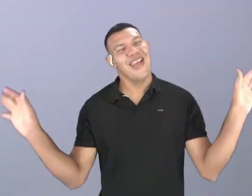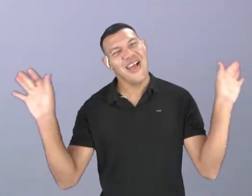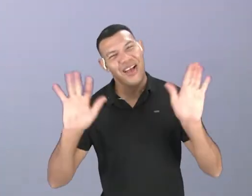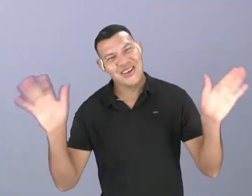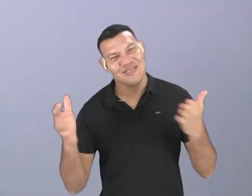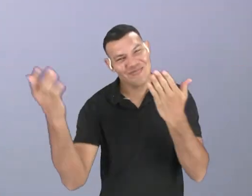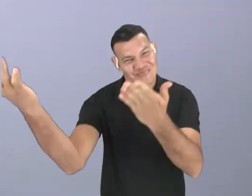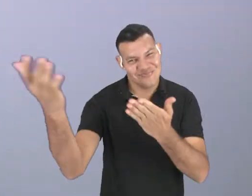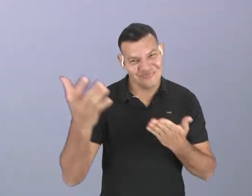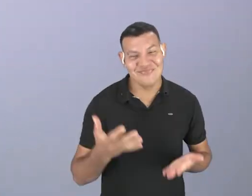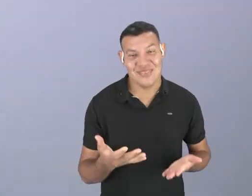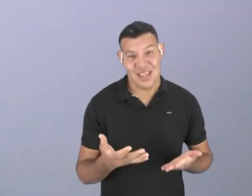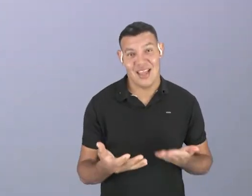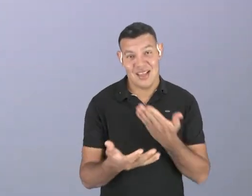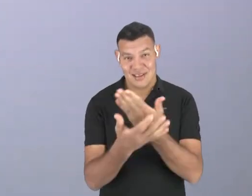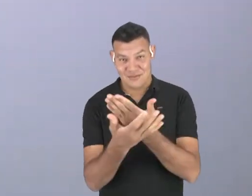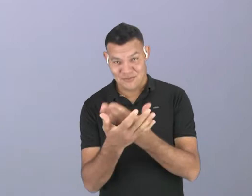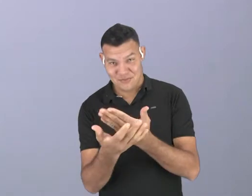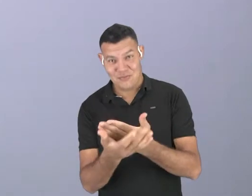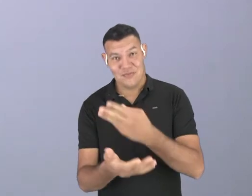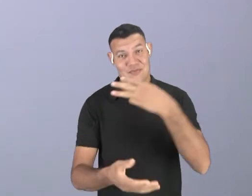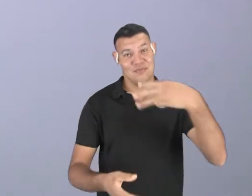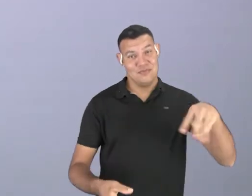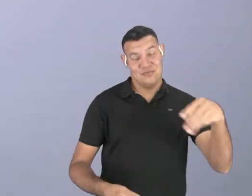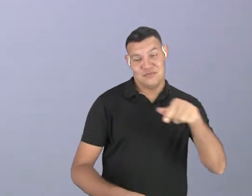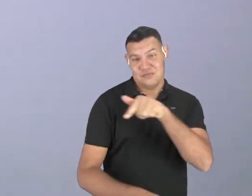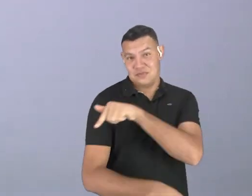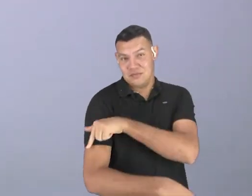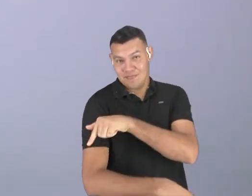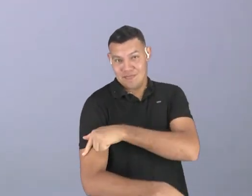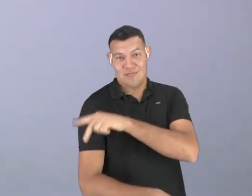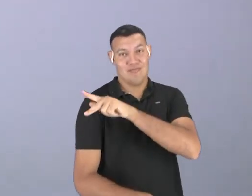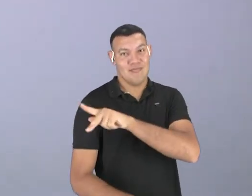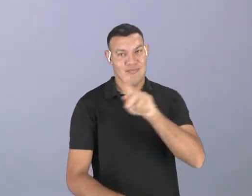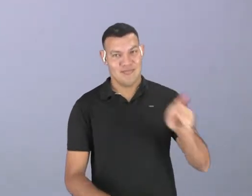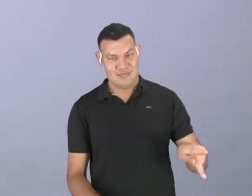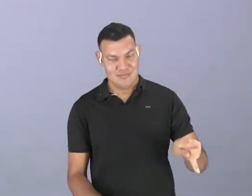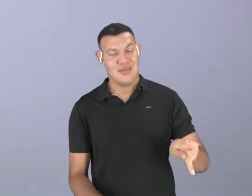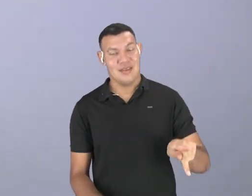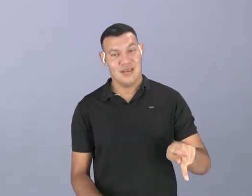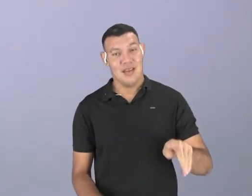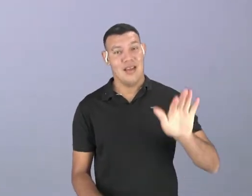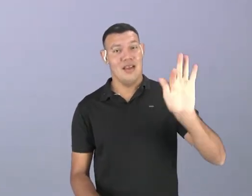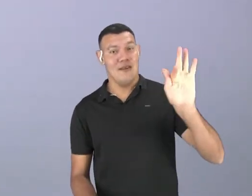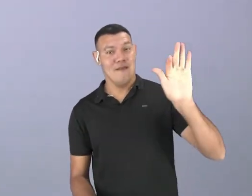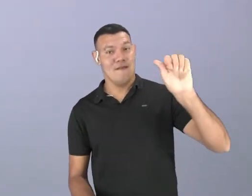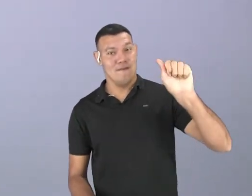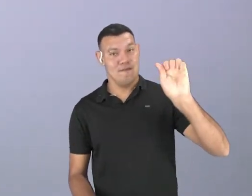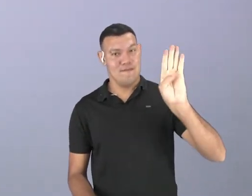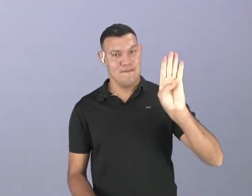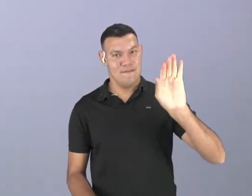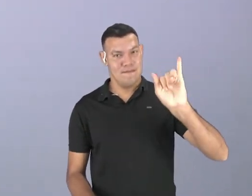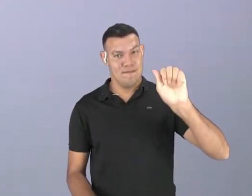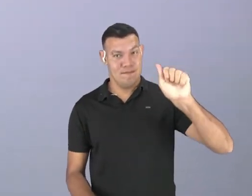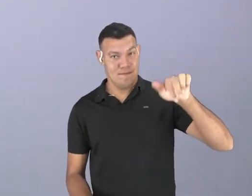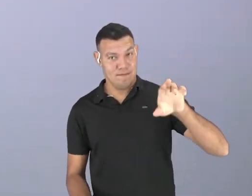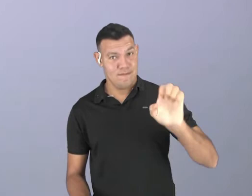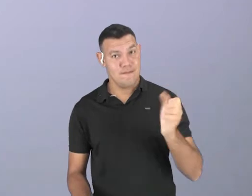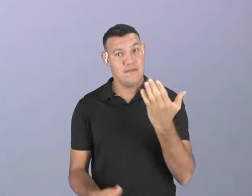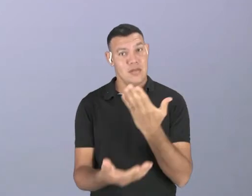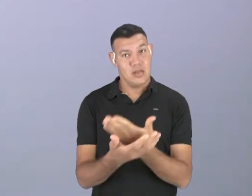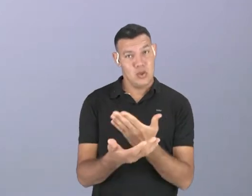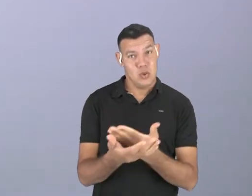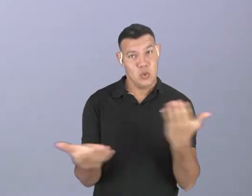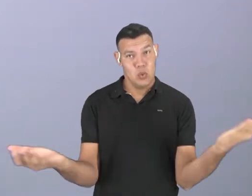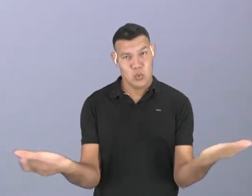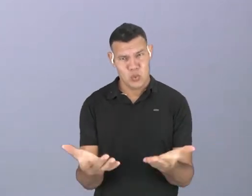Olá, sejam bem-vindos a mais uma aula de matemática do 7º ano. Eu sou a professora Fabiane Farias e na aula de hoje nós vamos trabalhar